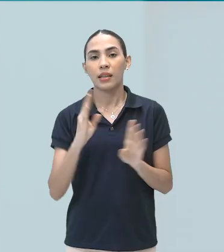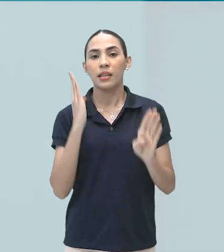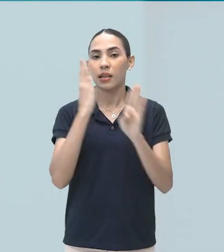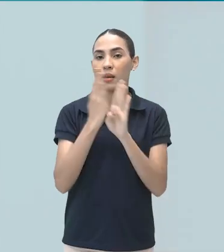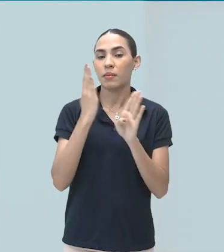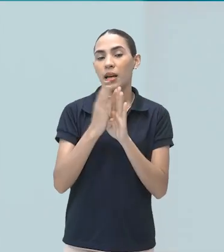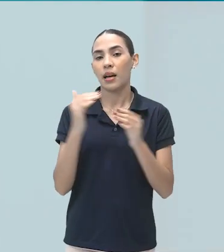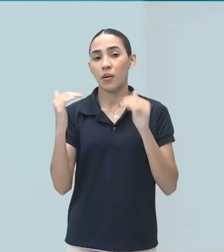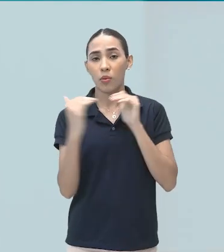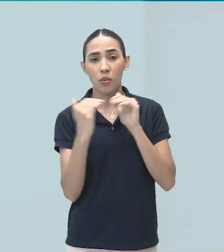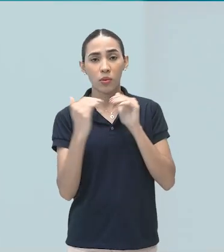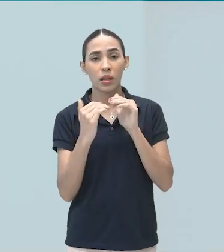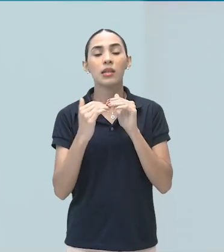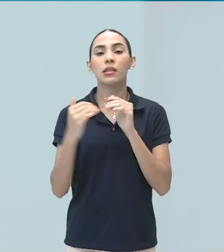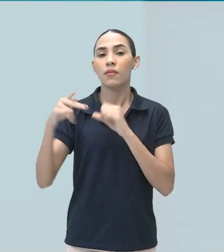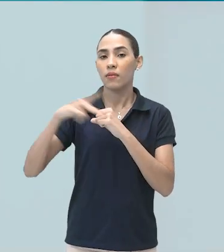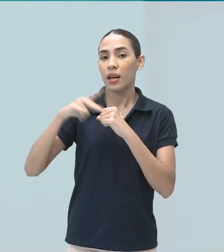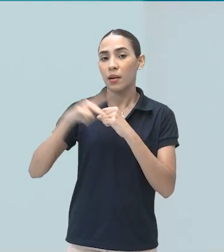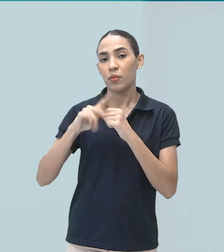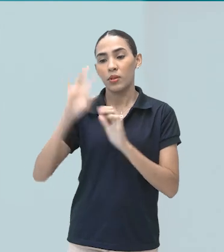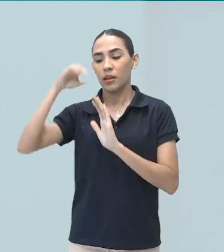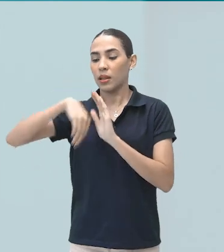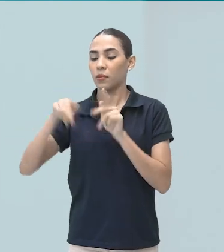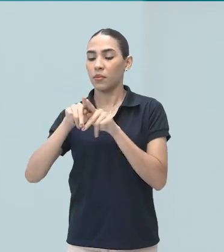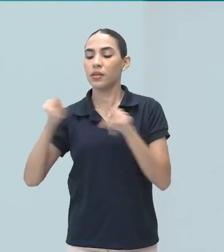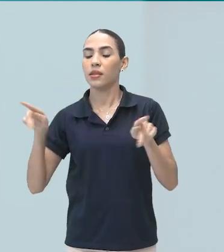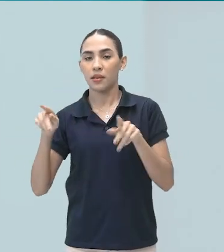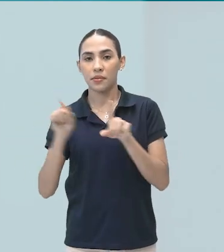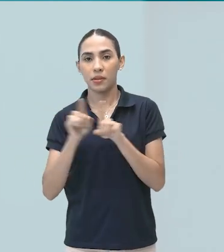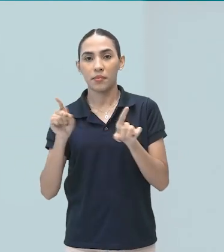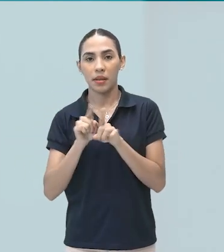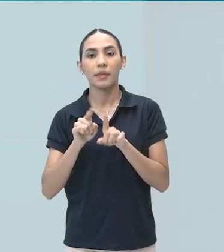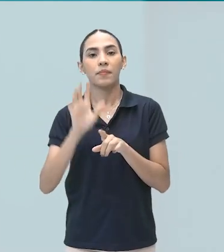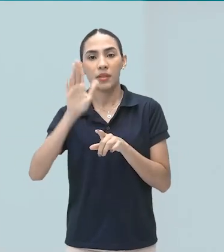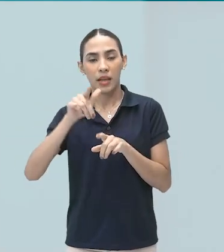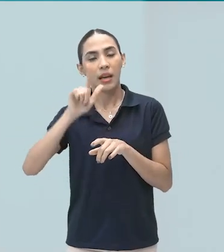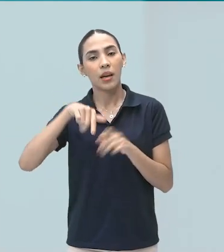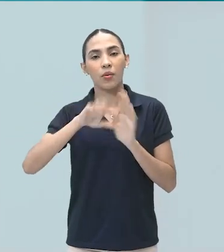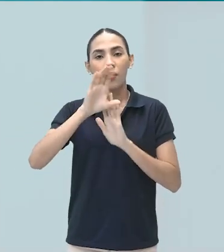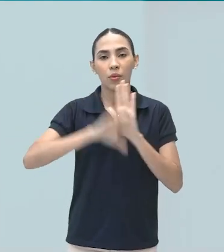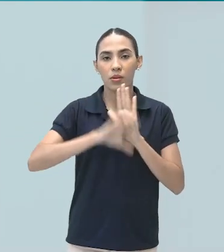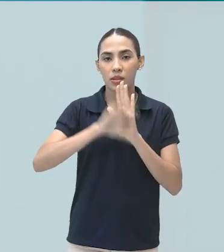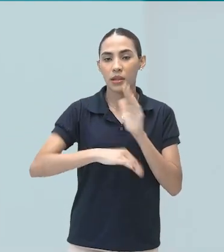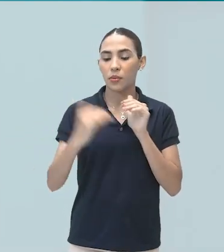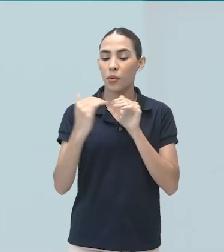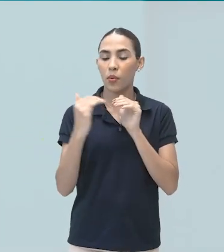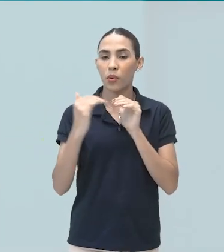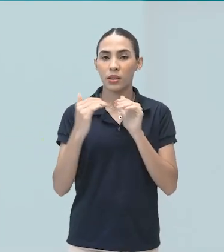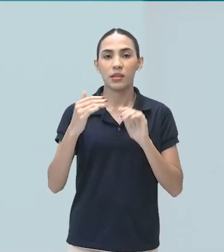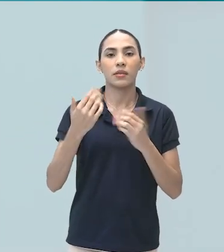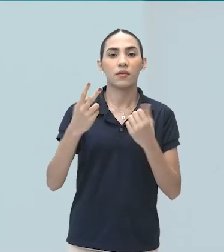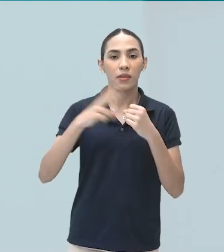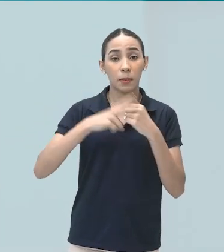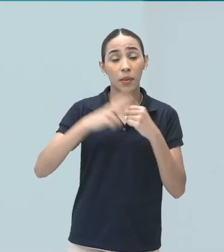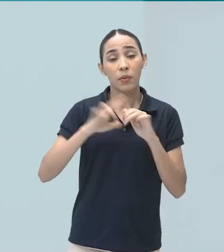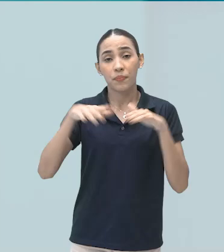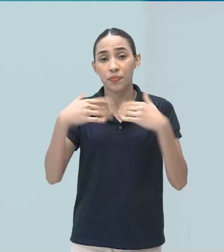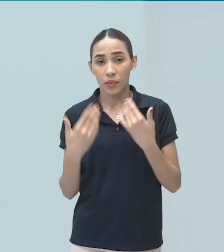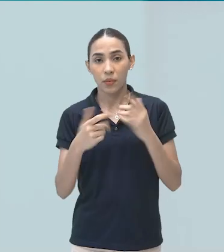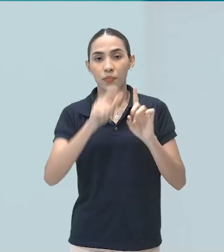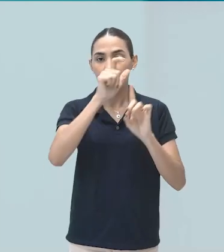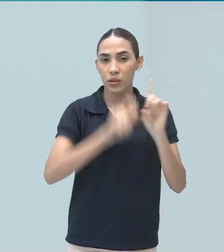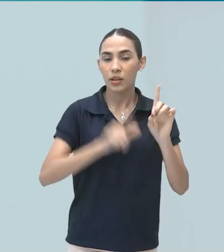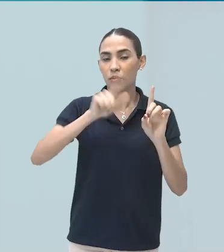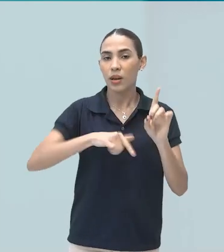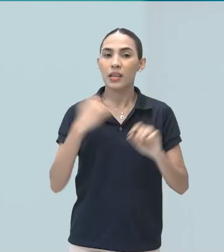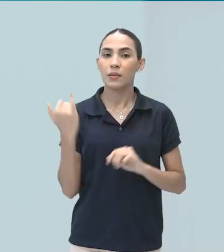a concordância do verbo lá no predicado, certo? Isso já é um conceito de concordância verbal. Então, o sujeito é um